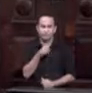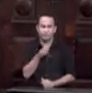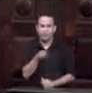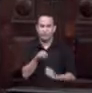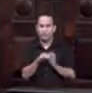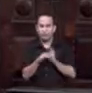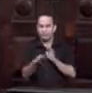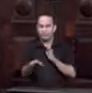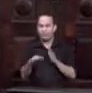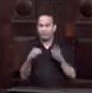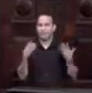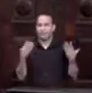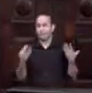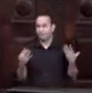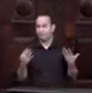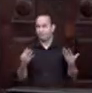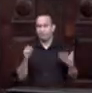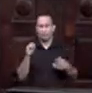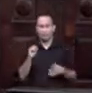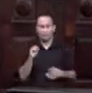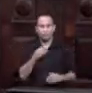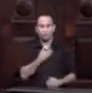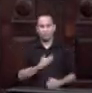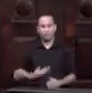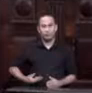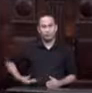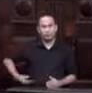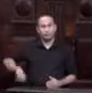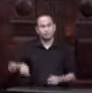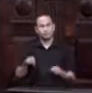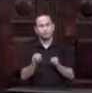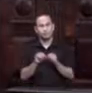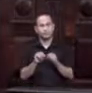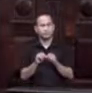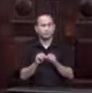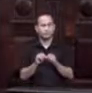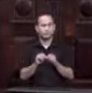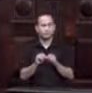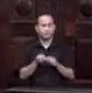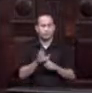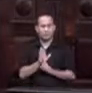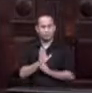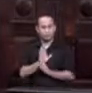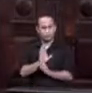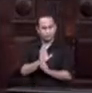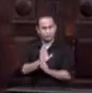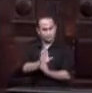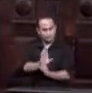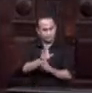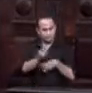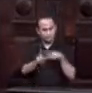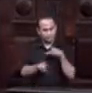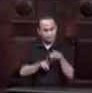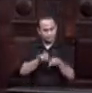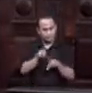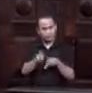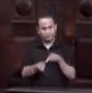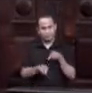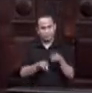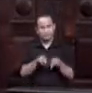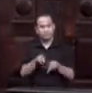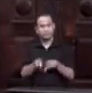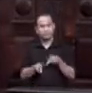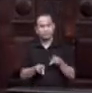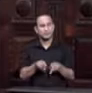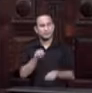É um engano o que o governo está fazendo e mostrando para a população que